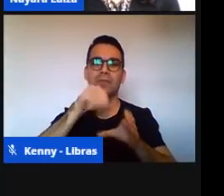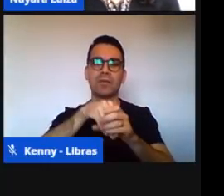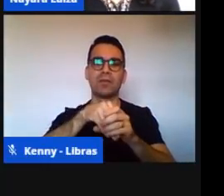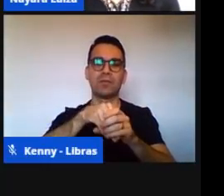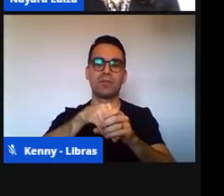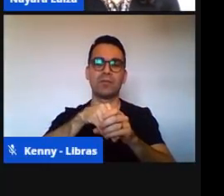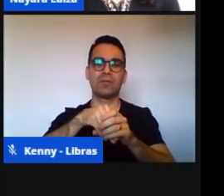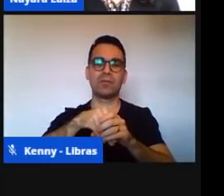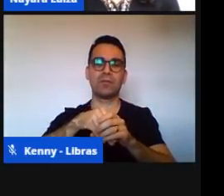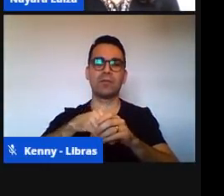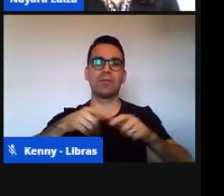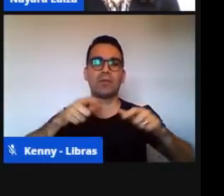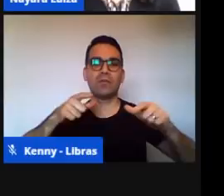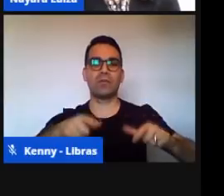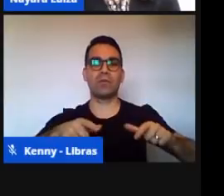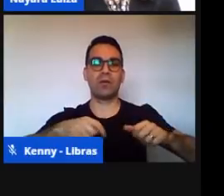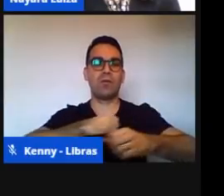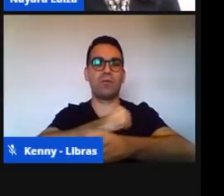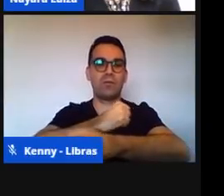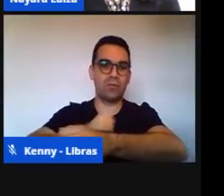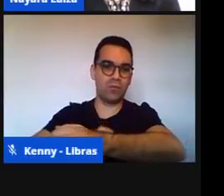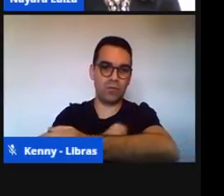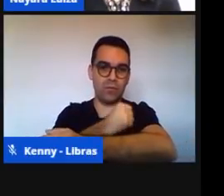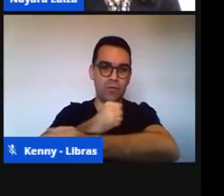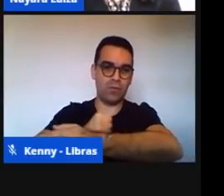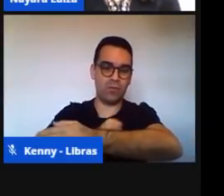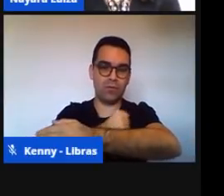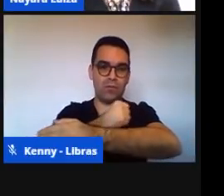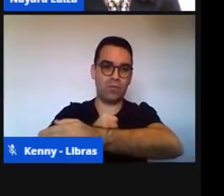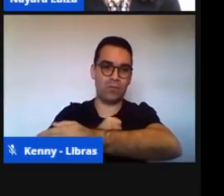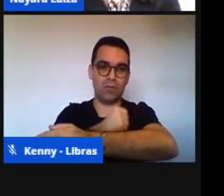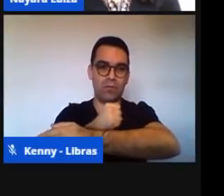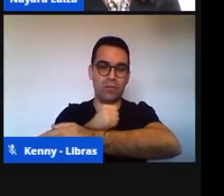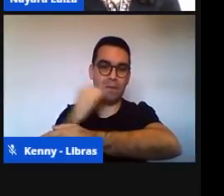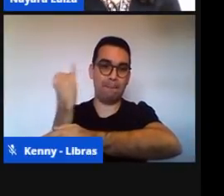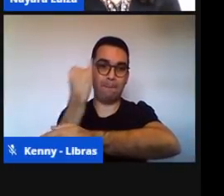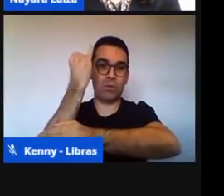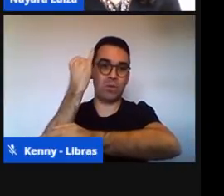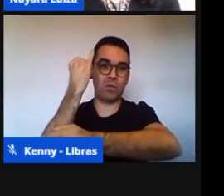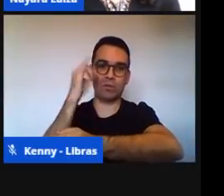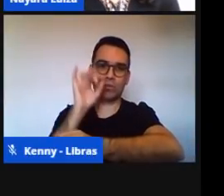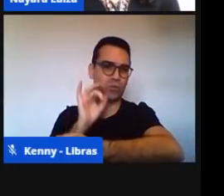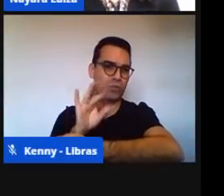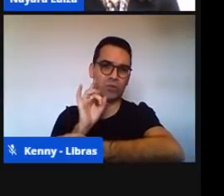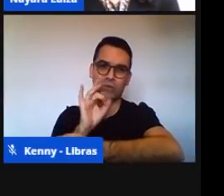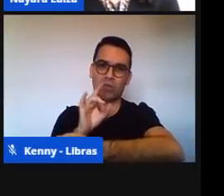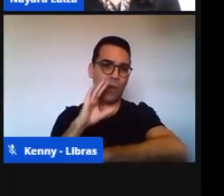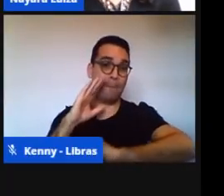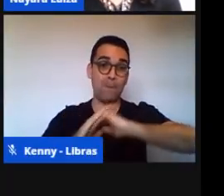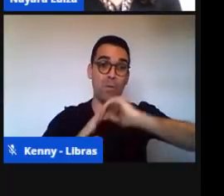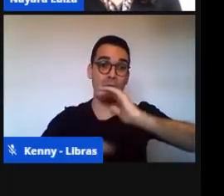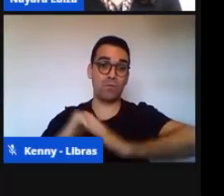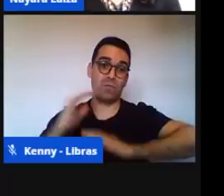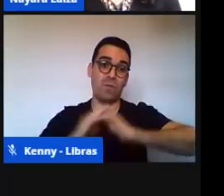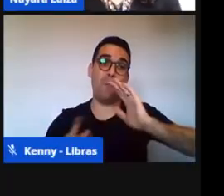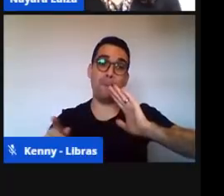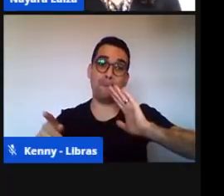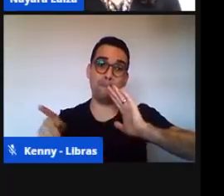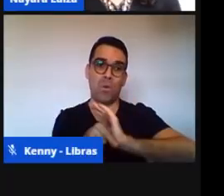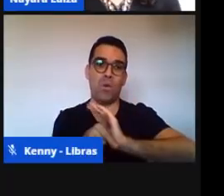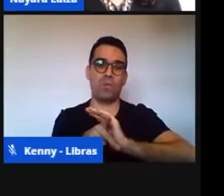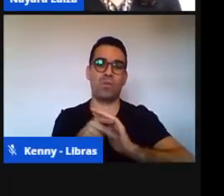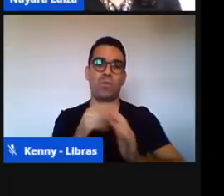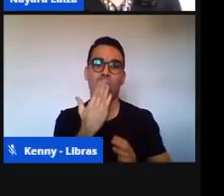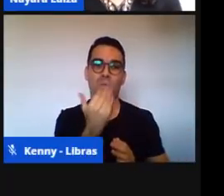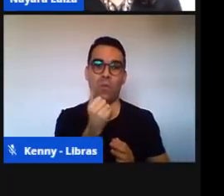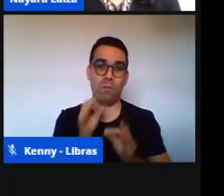acúmulo de pessoas ali dentro. Na cozinha só estejam as pessoas que vão estar envolvidas na manipulação do alimento, né? Tomar esse